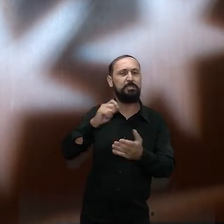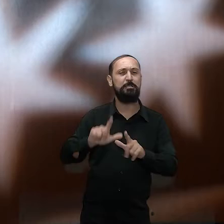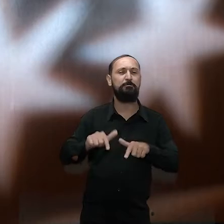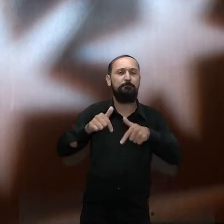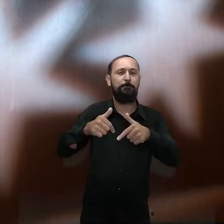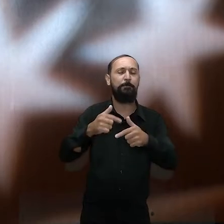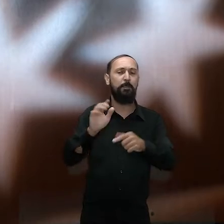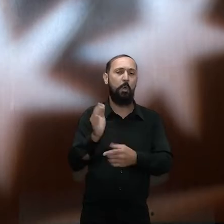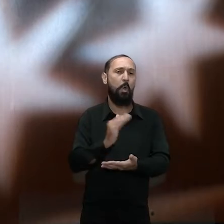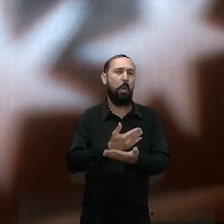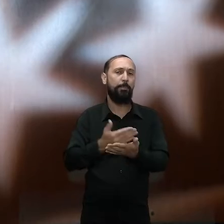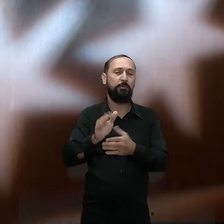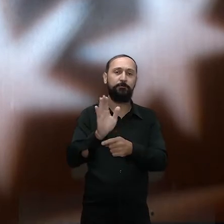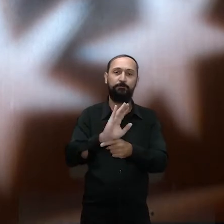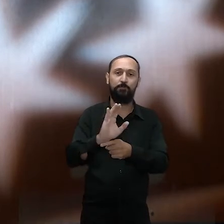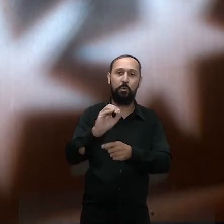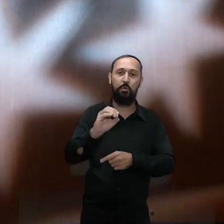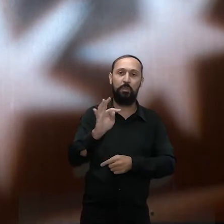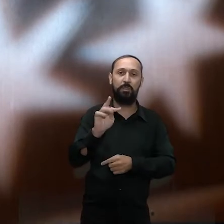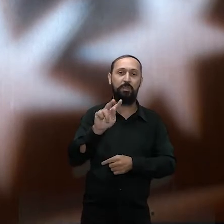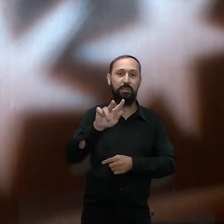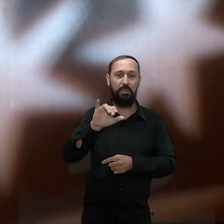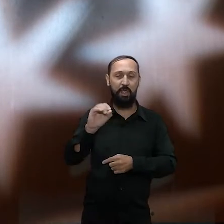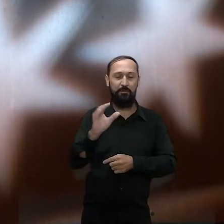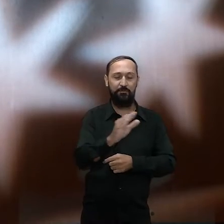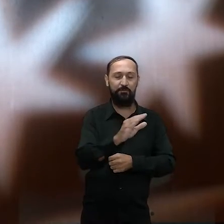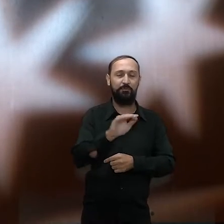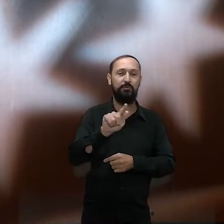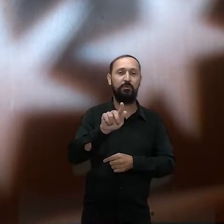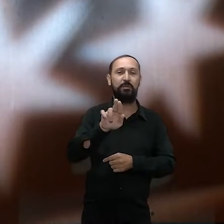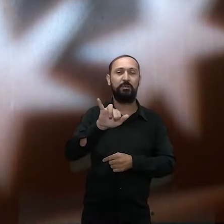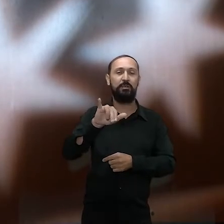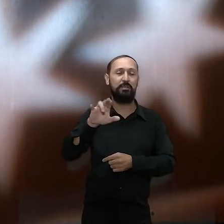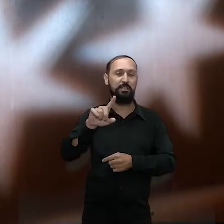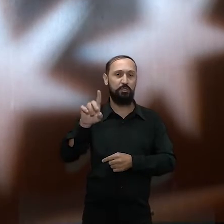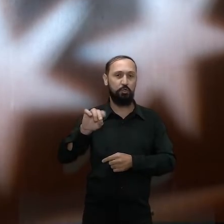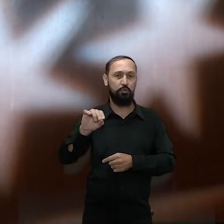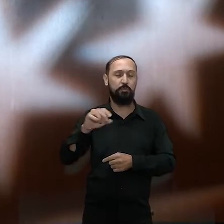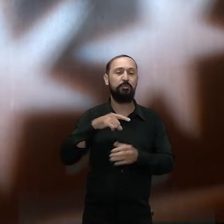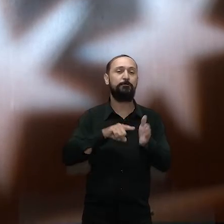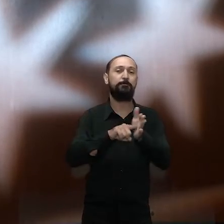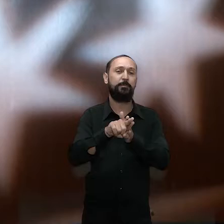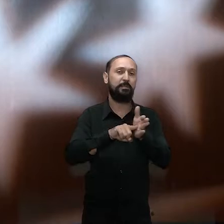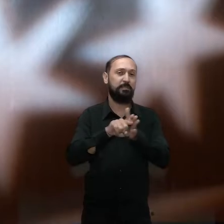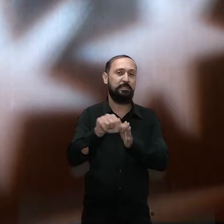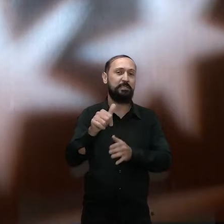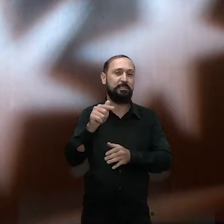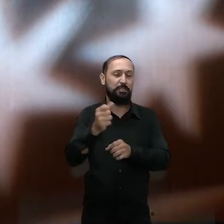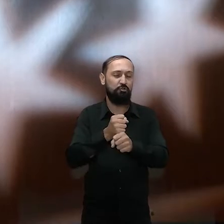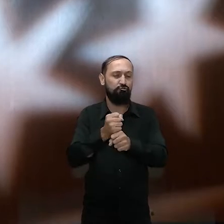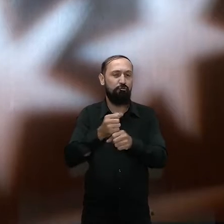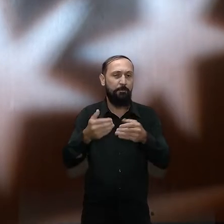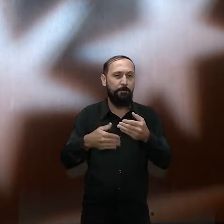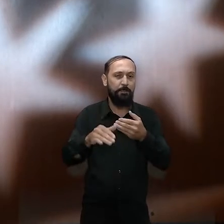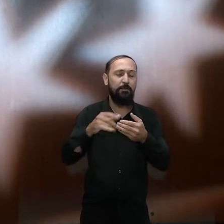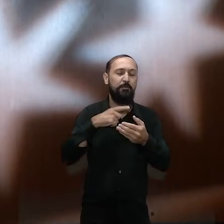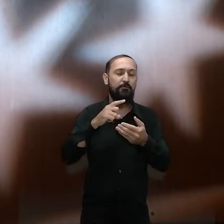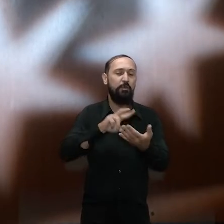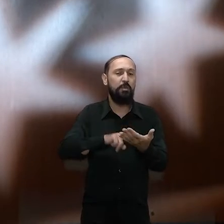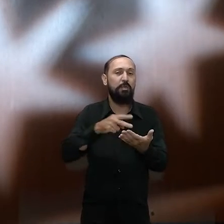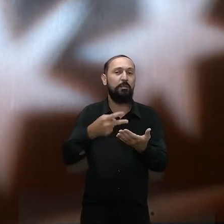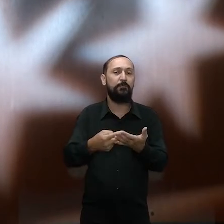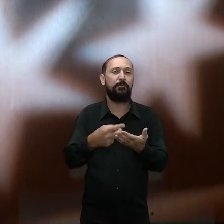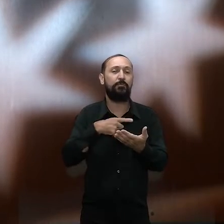formato de roteiro cinematográfico por José Otávio Guizo, fruto de 17 anos de pesquisa, cujos fragmentos